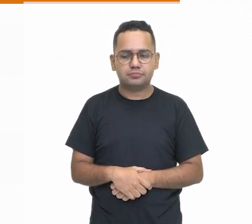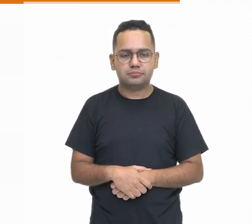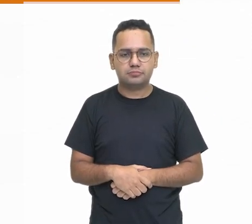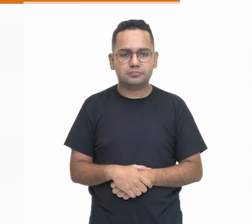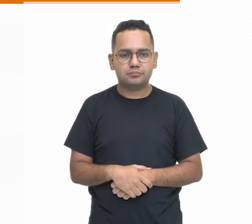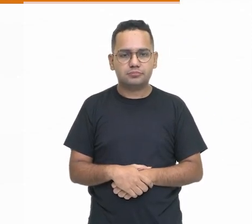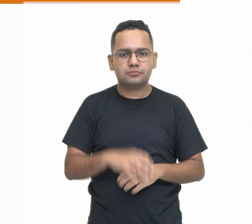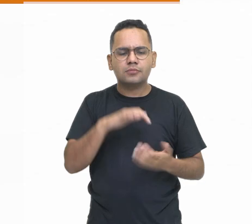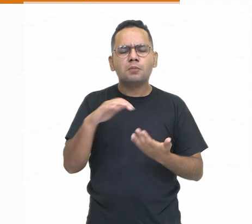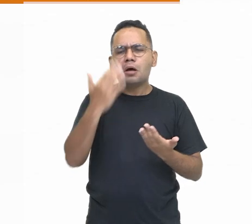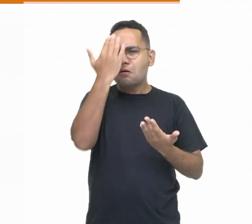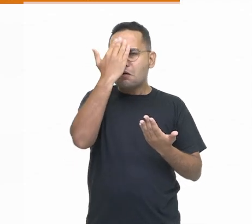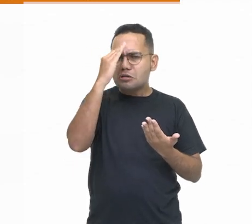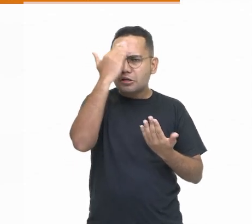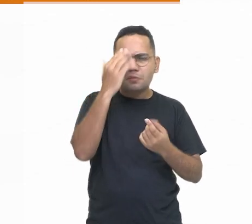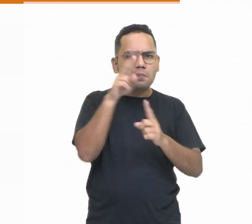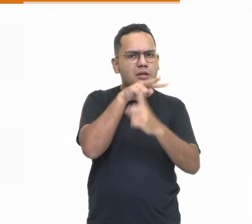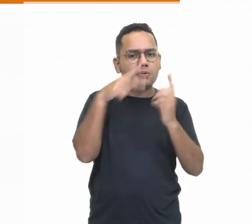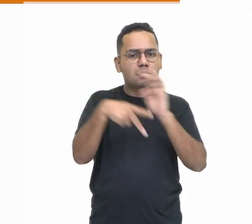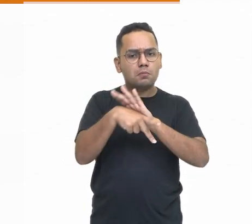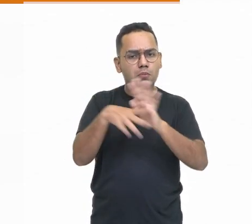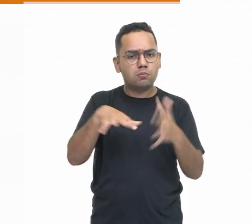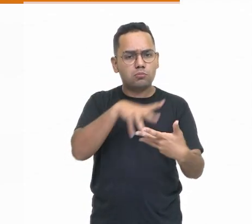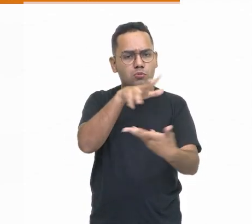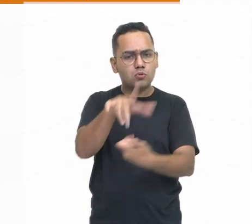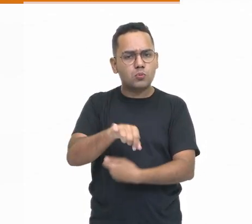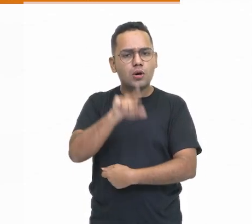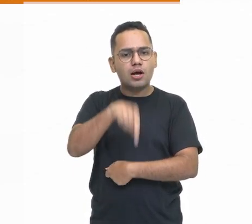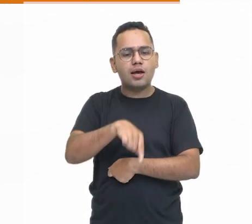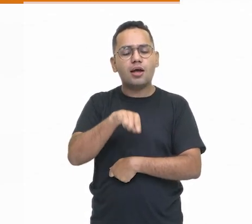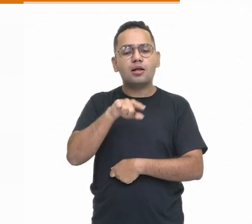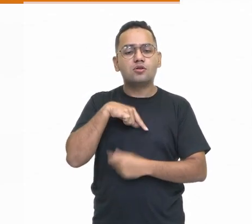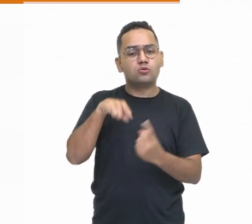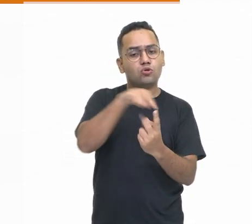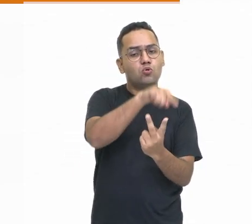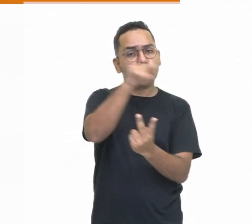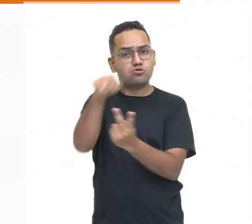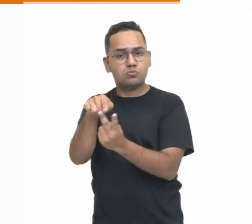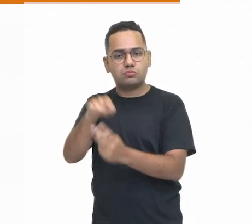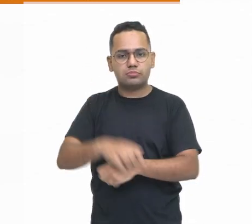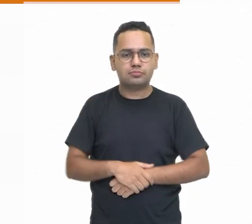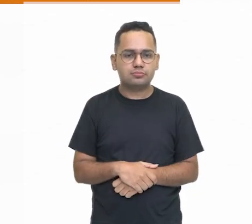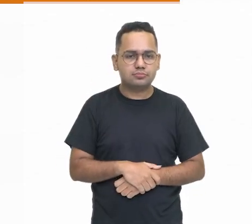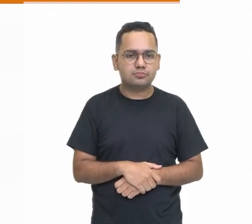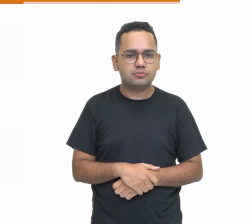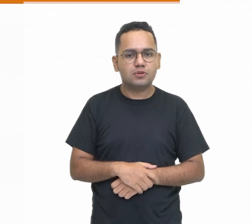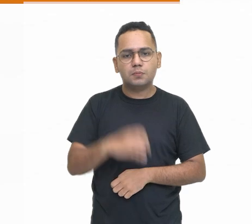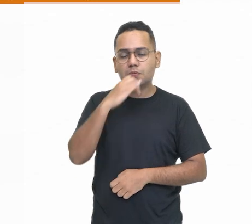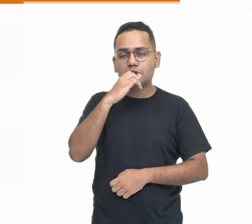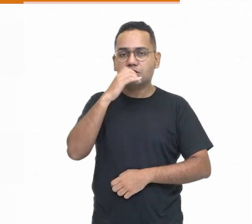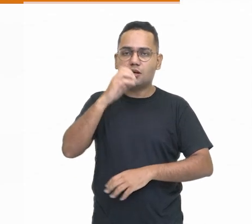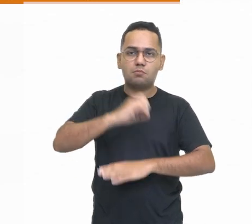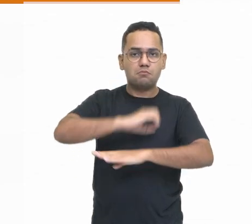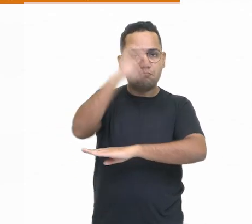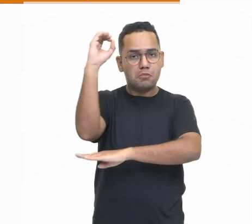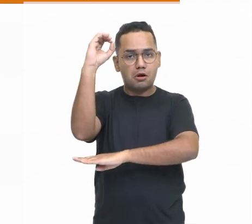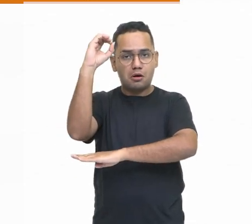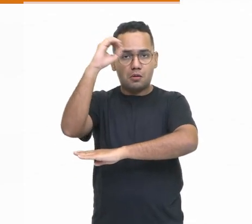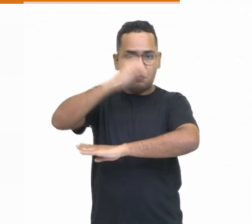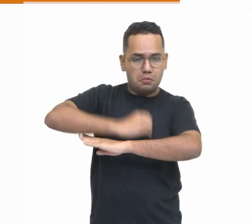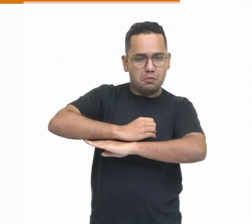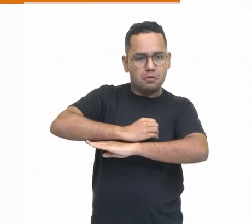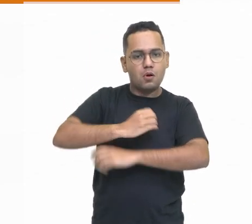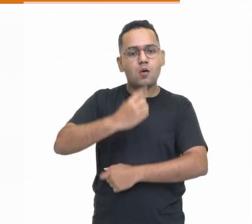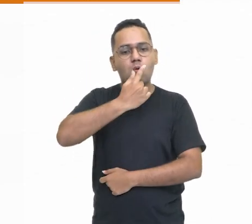de mundo da civilização inca estava na dualidade, né? Noite e dia, homem